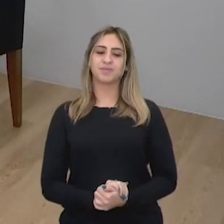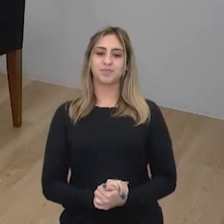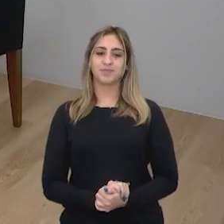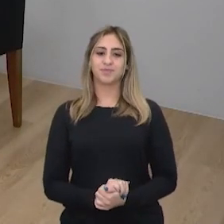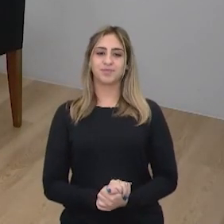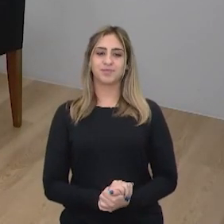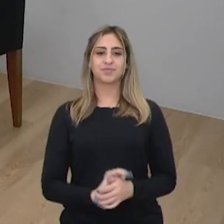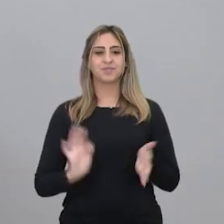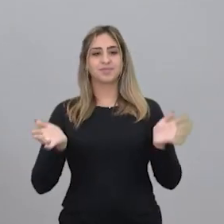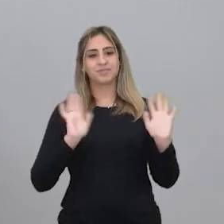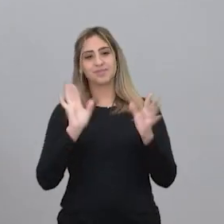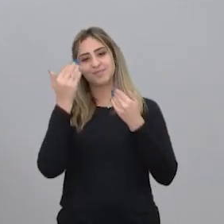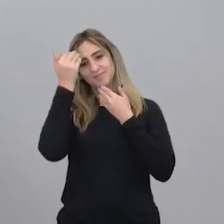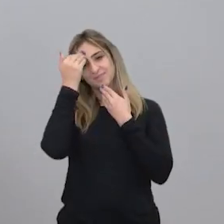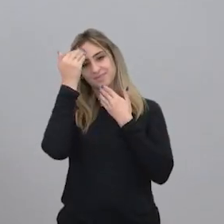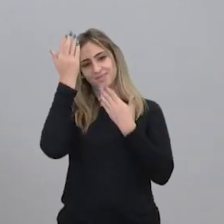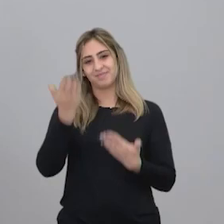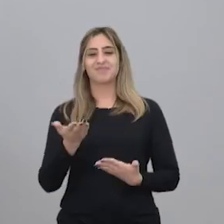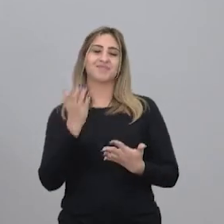Olá! Obrigada!